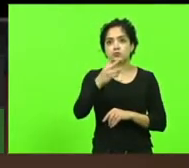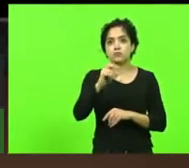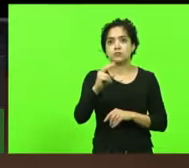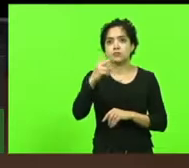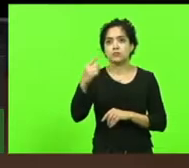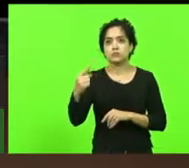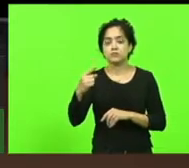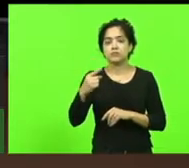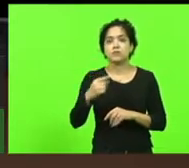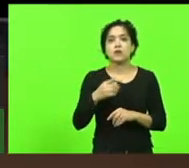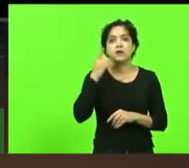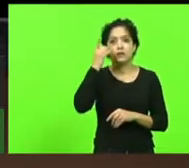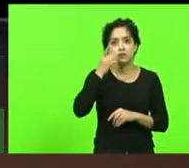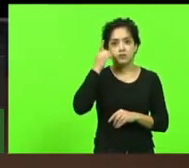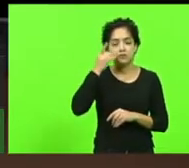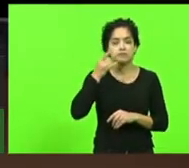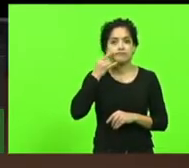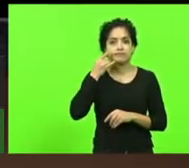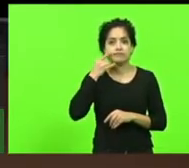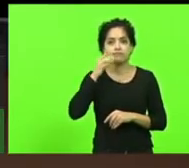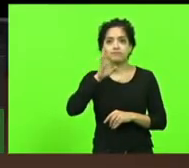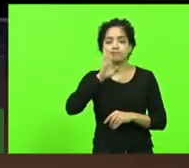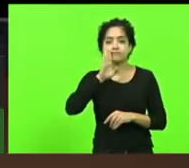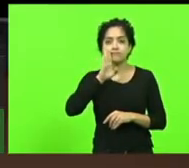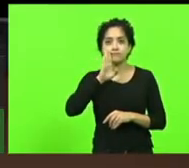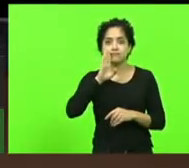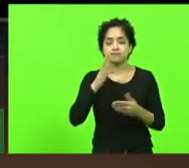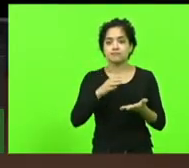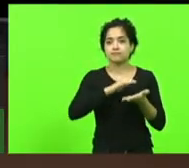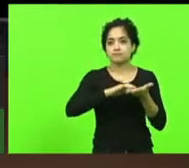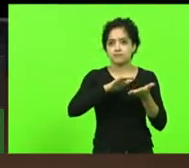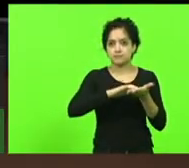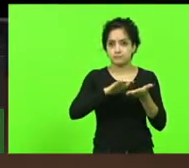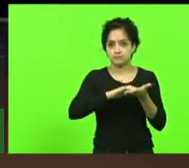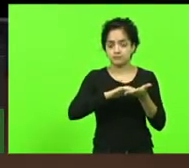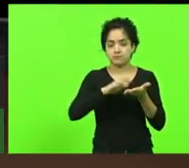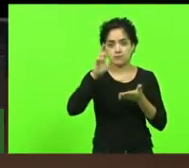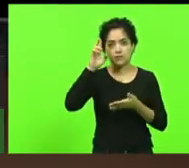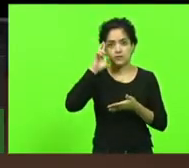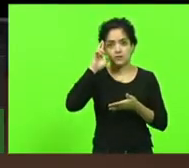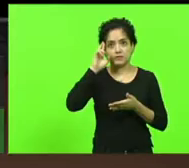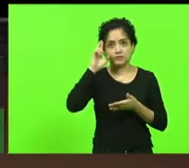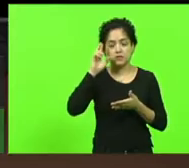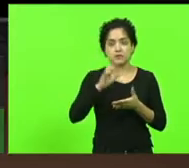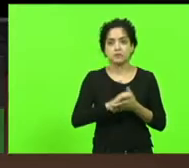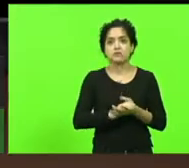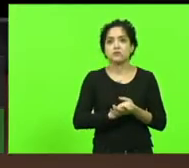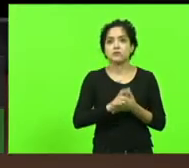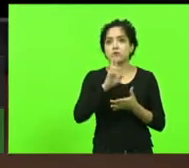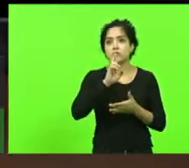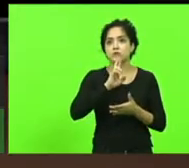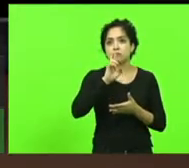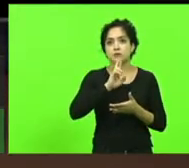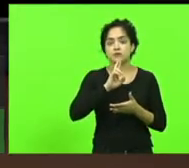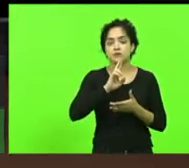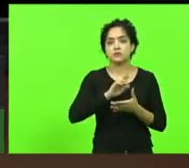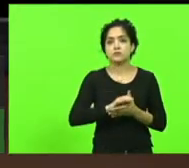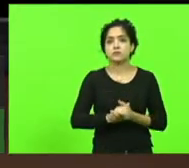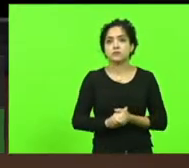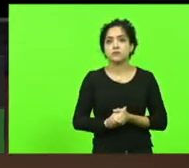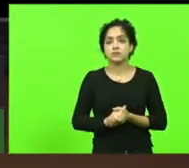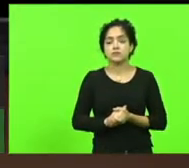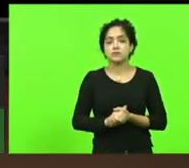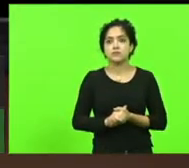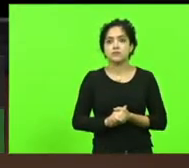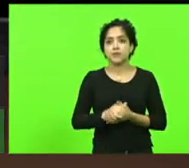deputados Mauro de Nadal, Nilson Berlanda, e a Secretaria dos Deputados Ricardo Alba, Rodrigo Minotto e Laércio Schuster, às 14